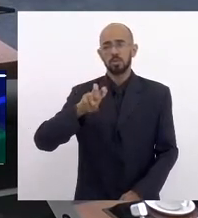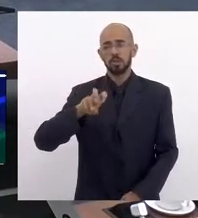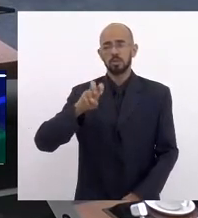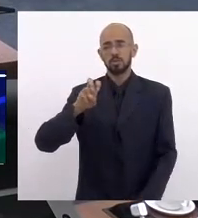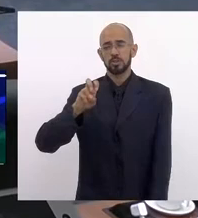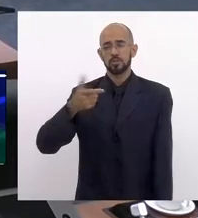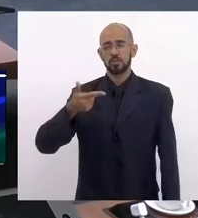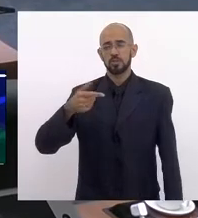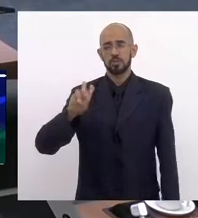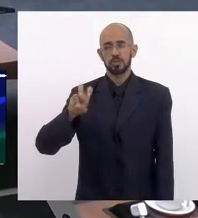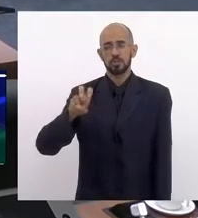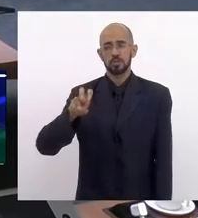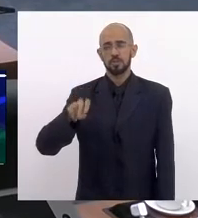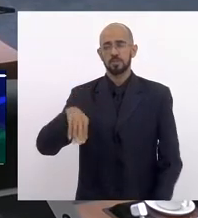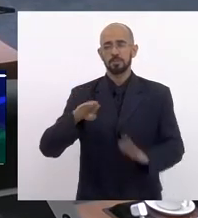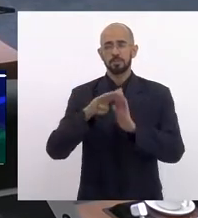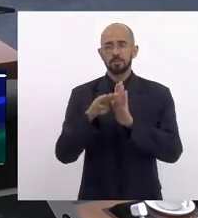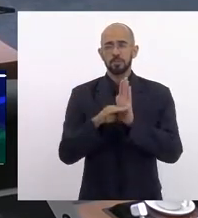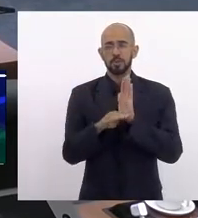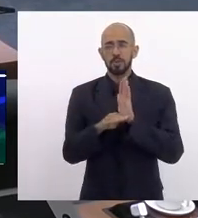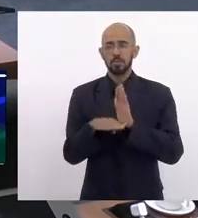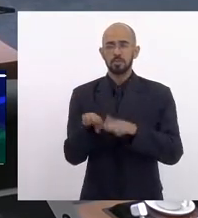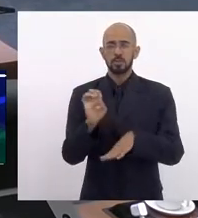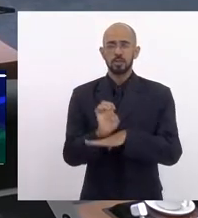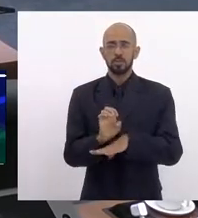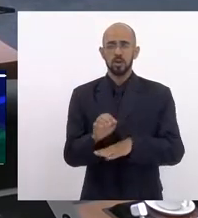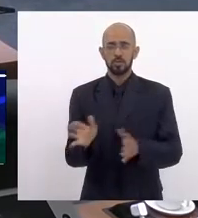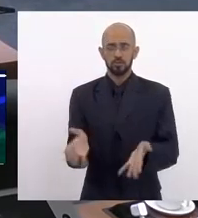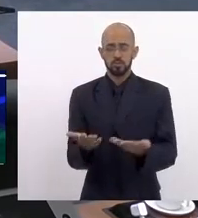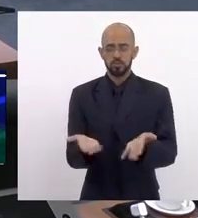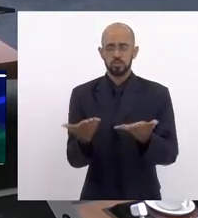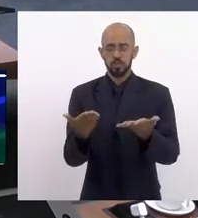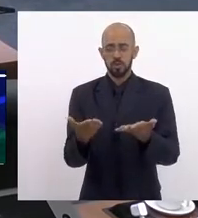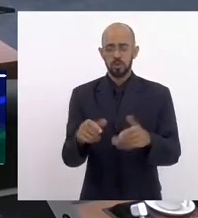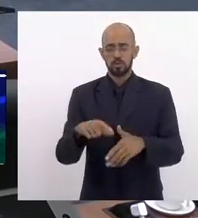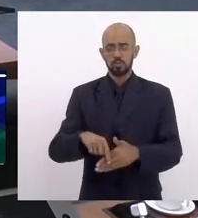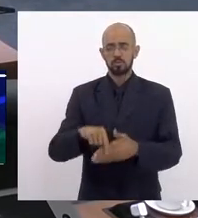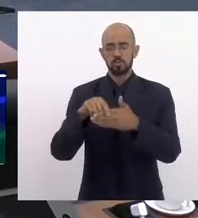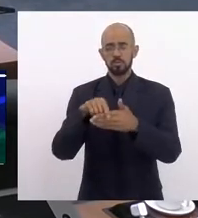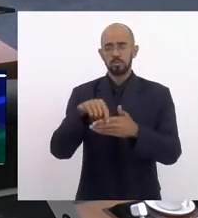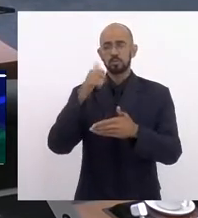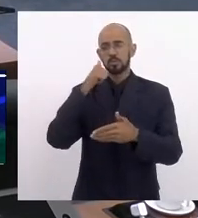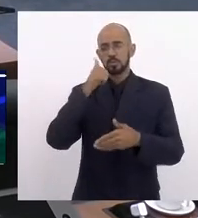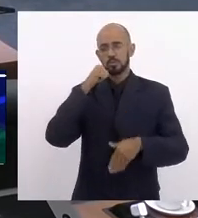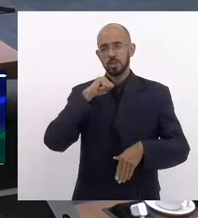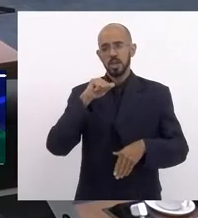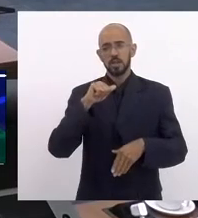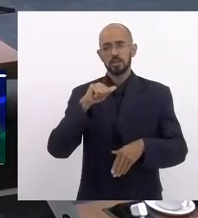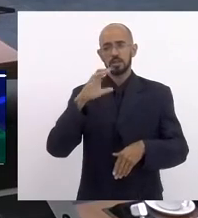4.525, Programa Estadual de Incentivo ao Protagonismo das Mulheres na Ciência.